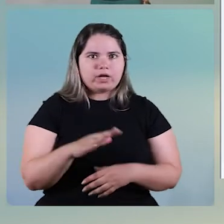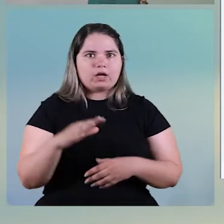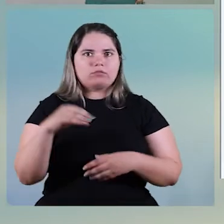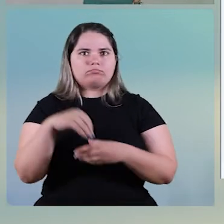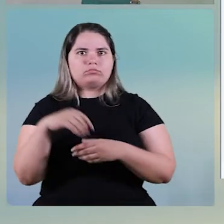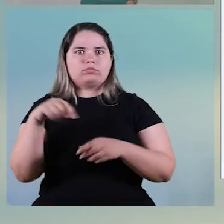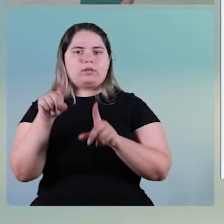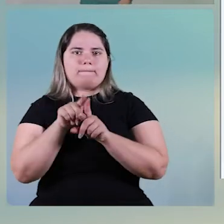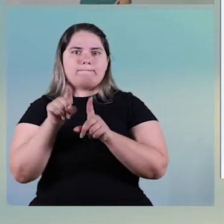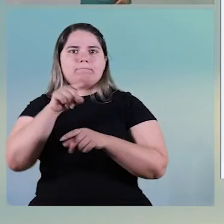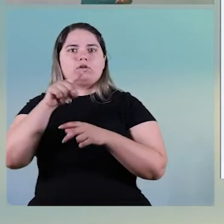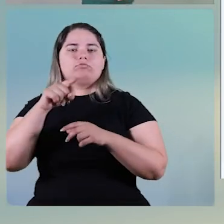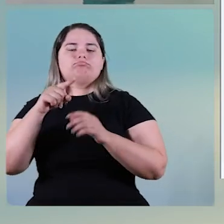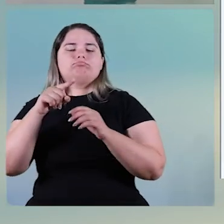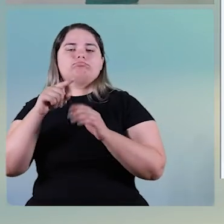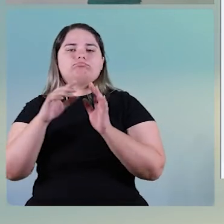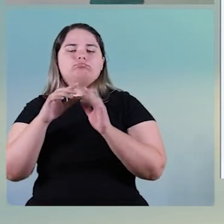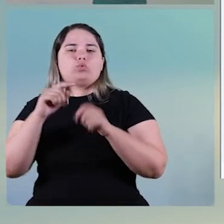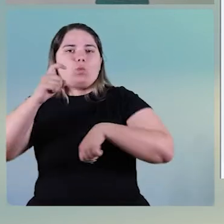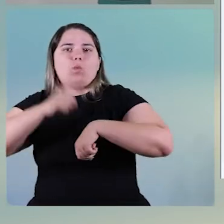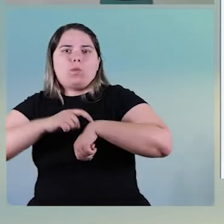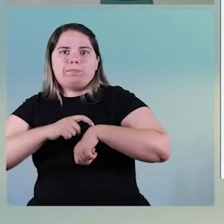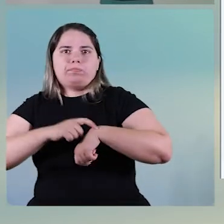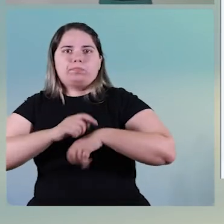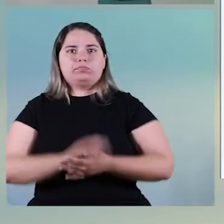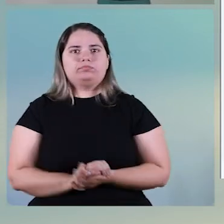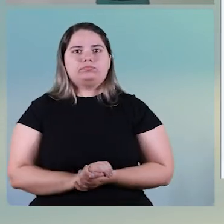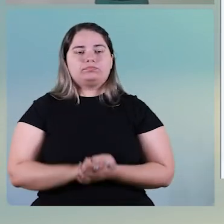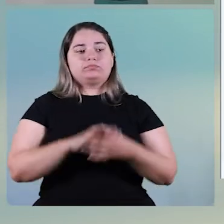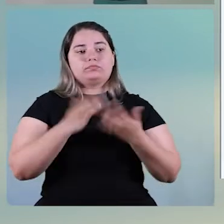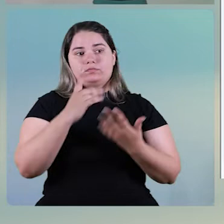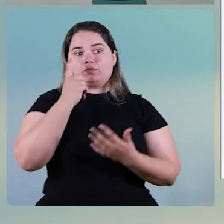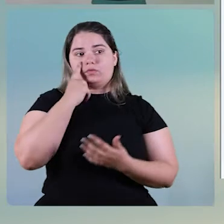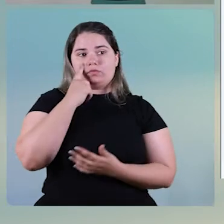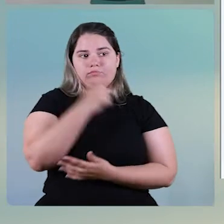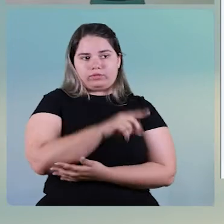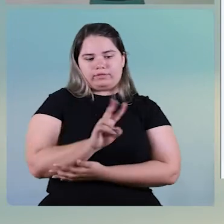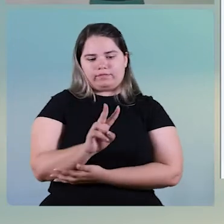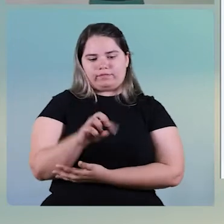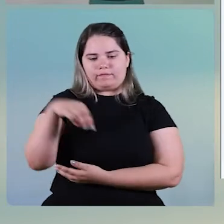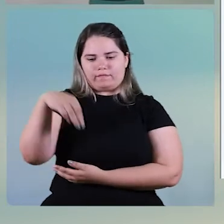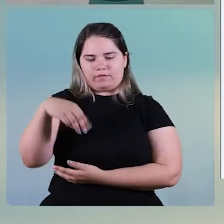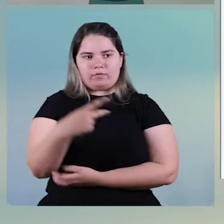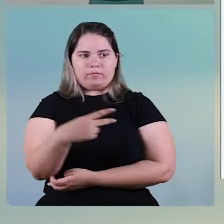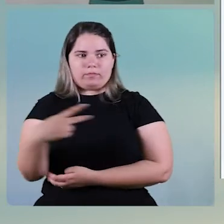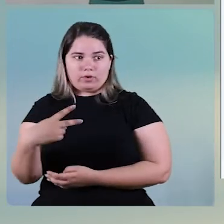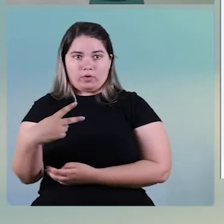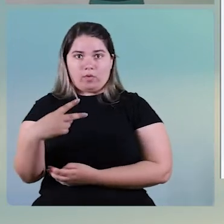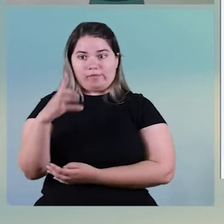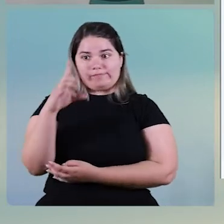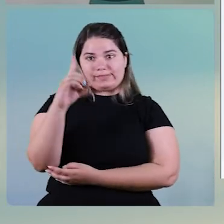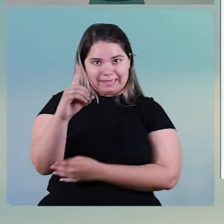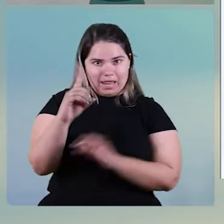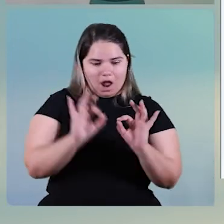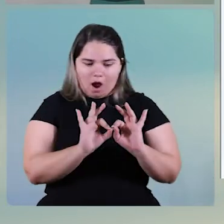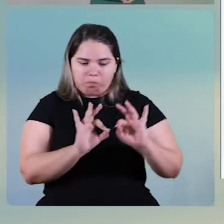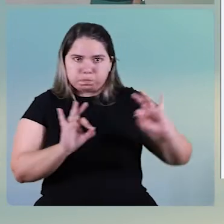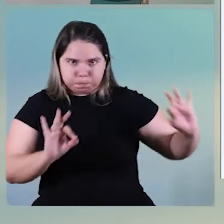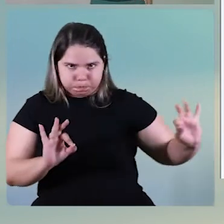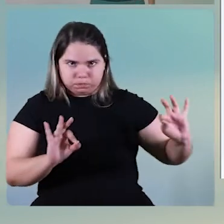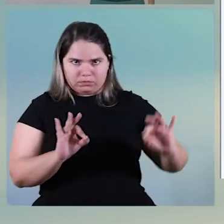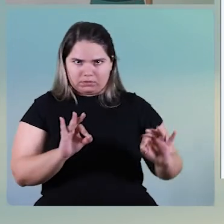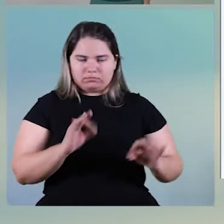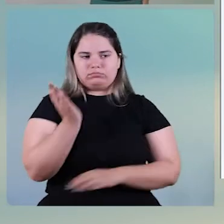vetorial é a razão entre o deslocamento, que é um vetor, dividido pelo tempo gasto. Para essa figura,